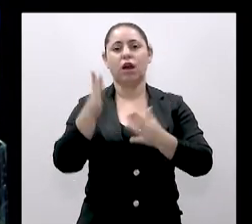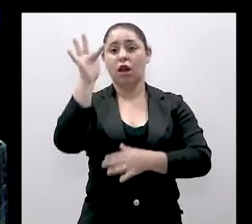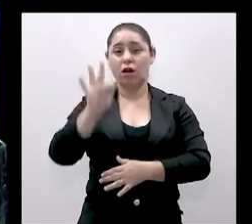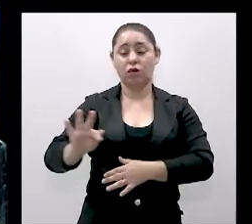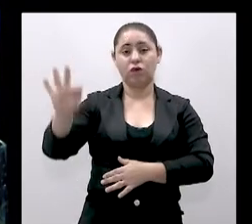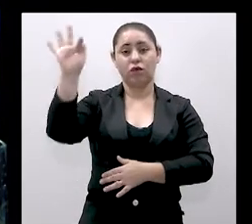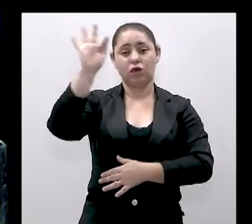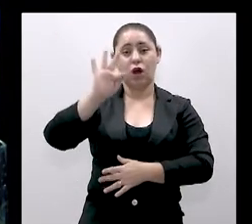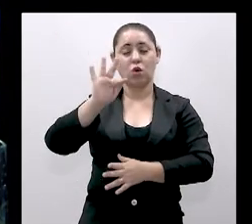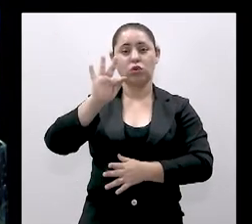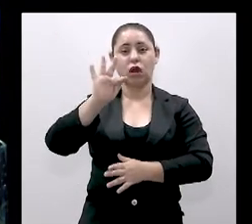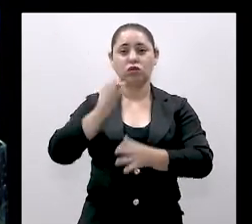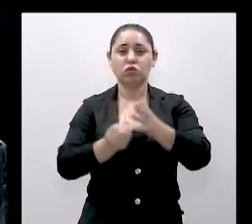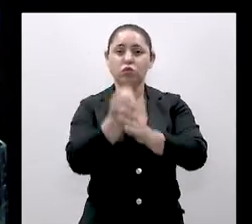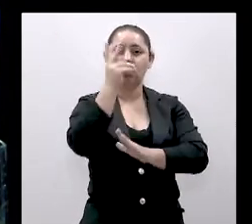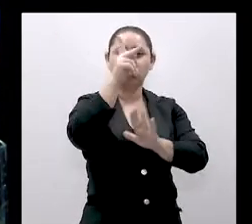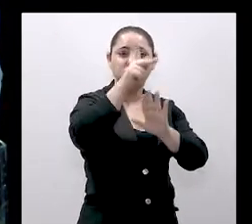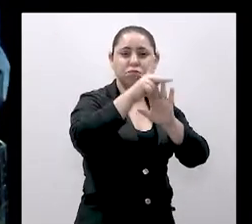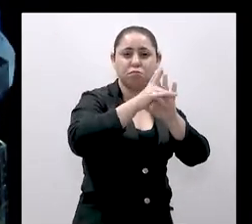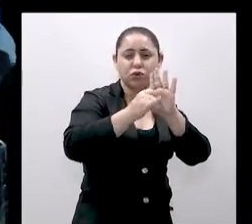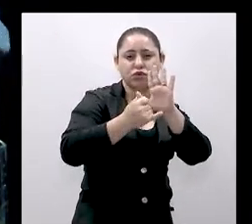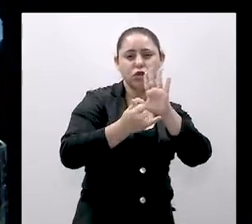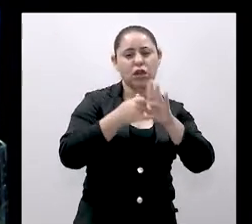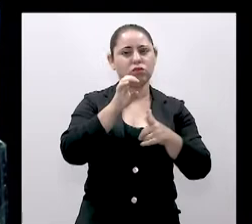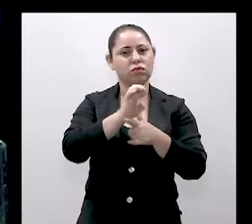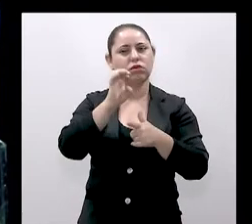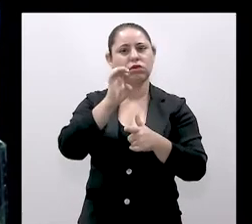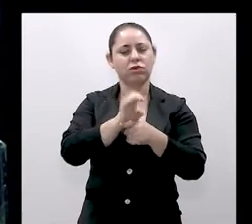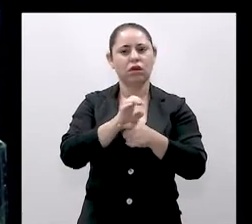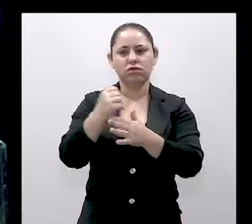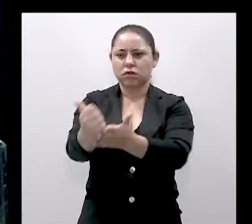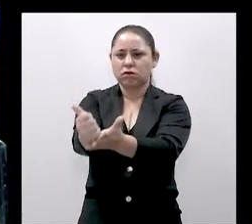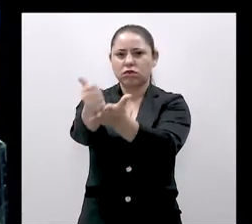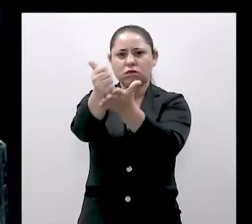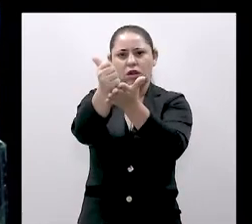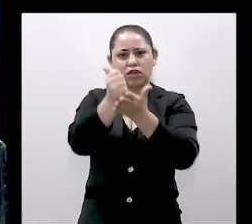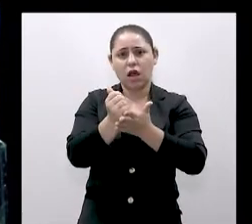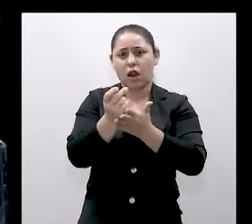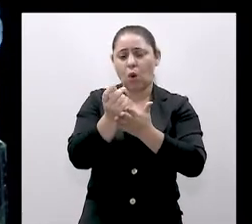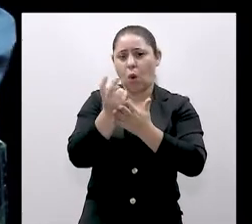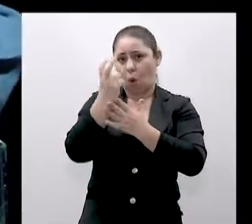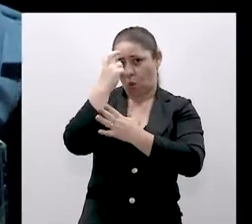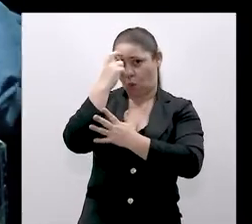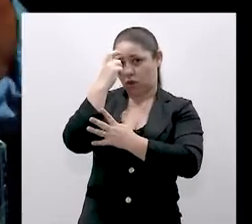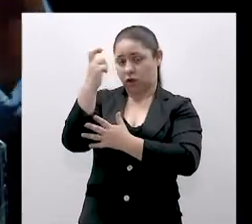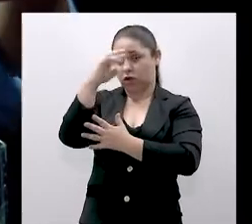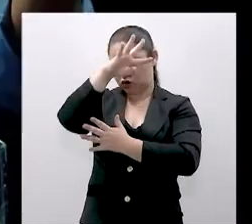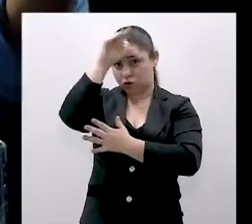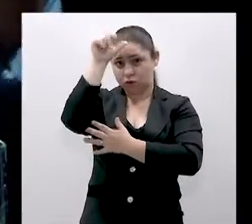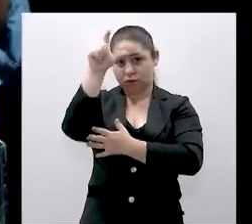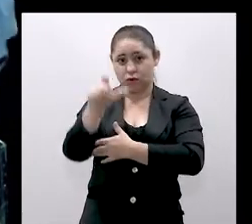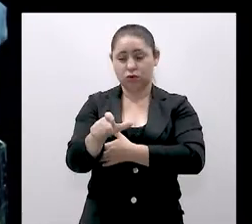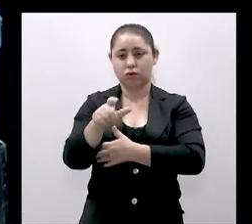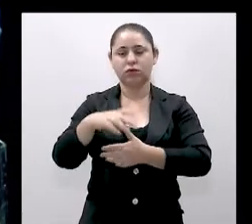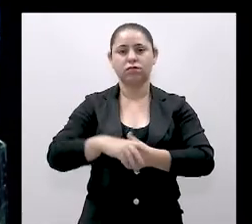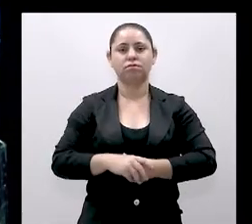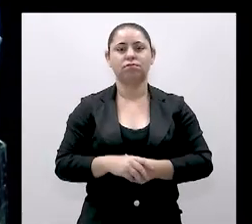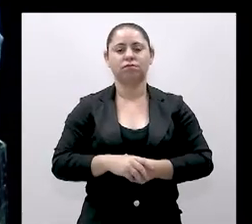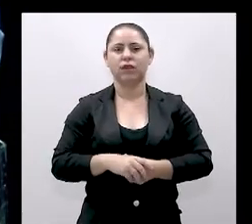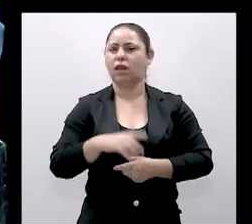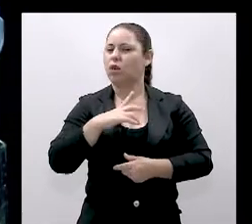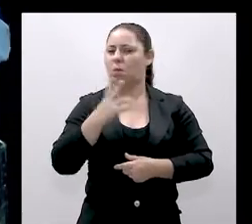incentivar as Universidades montar um projeto de estado trazendo essa inteligência